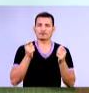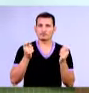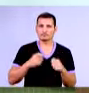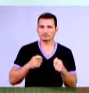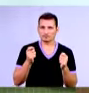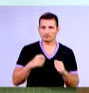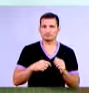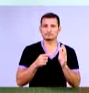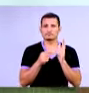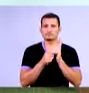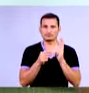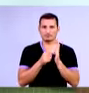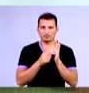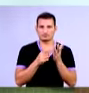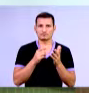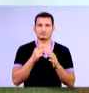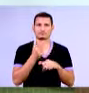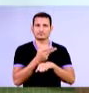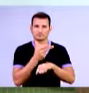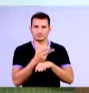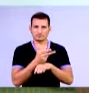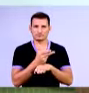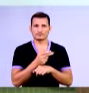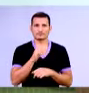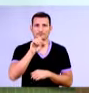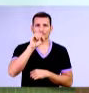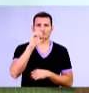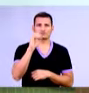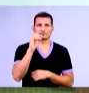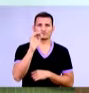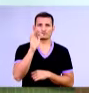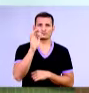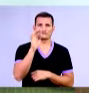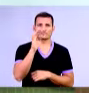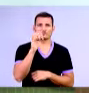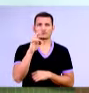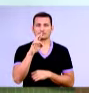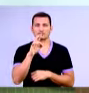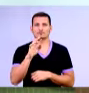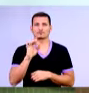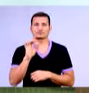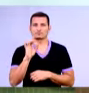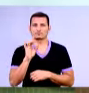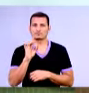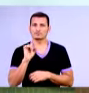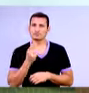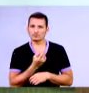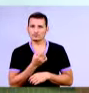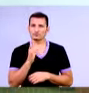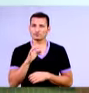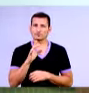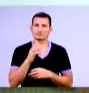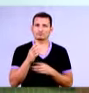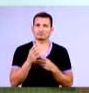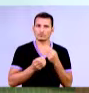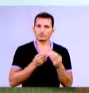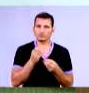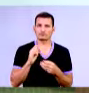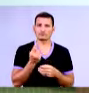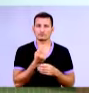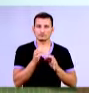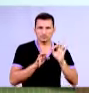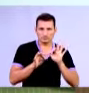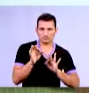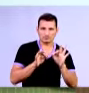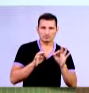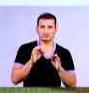potencial das ferramentas multimídia. O software para nós é só o meio pelo qual nós manipularemos